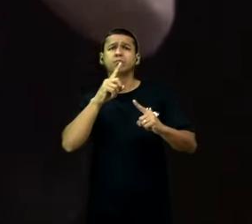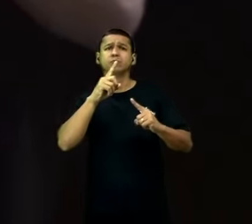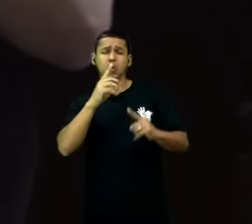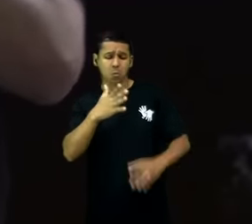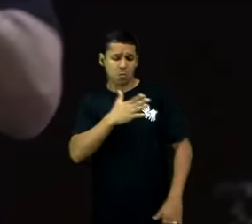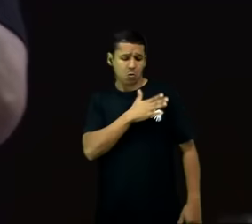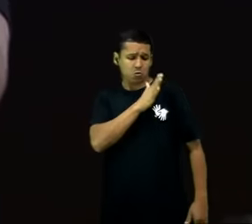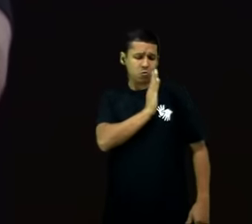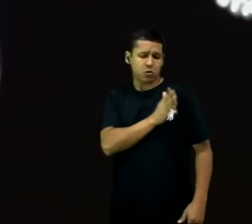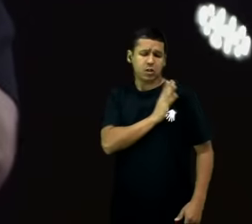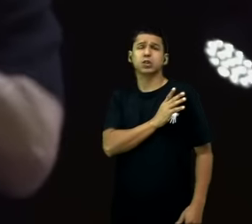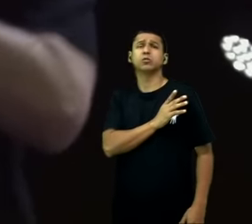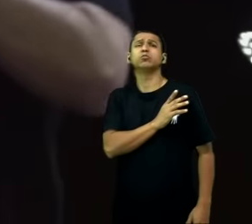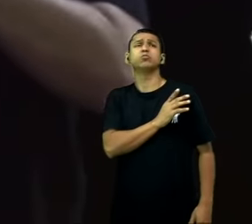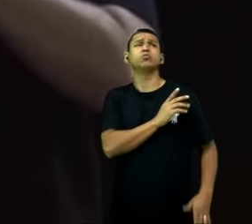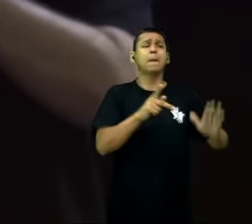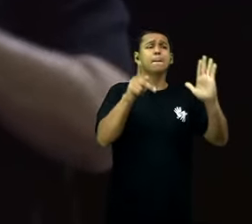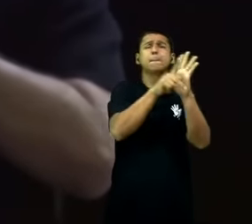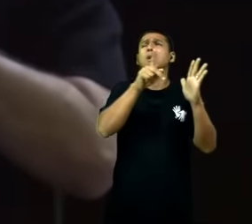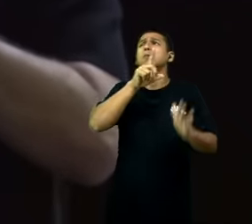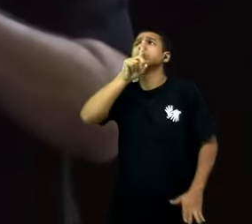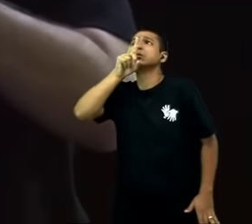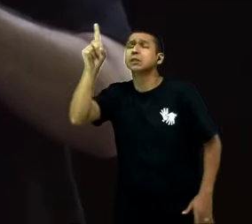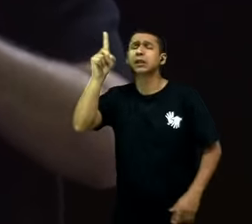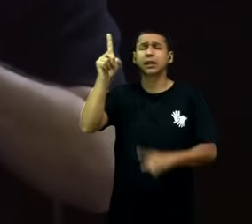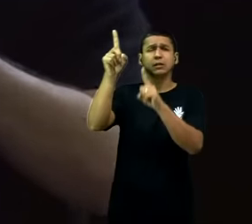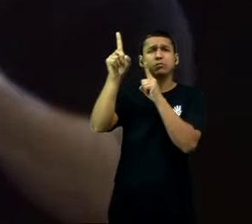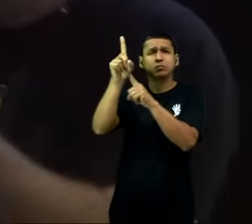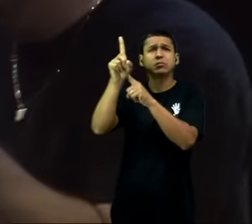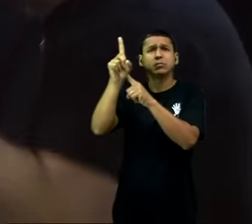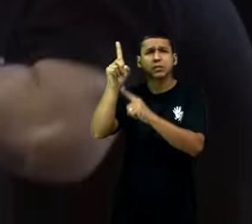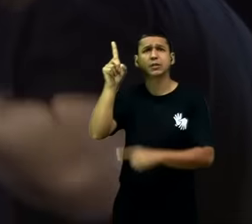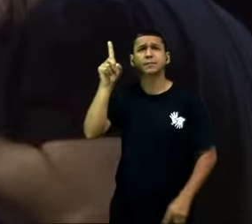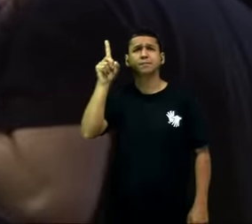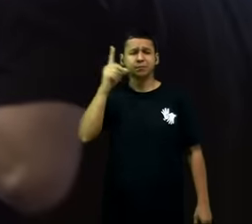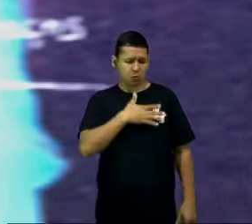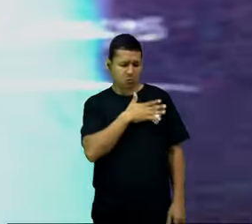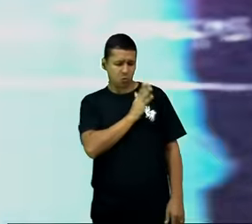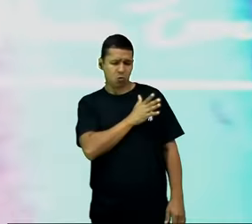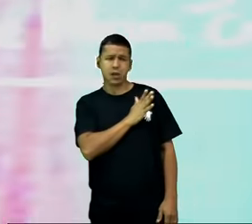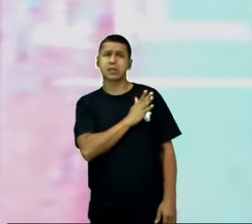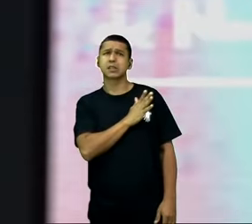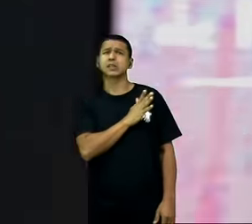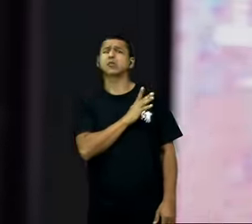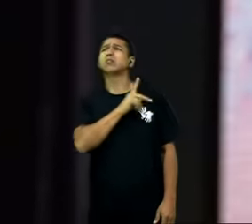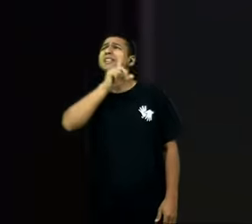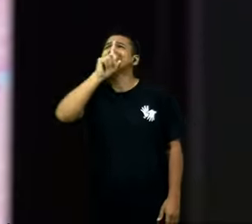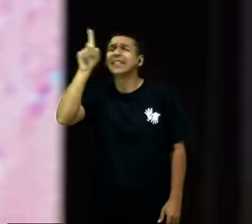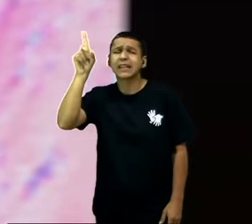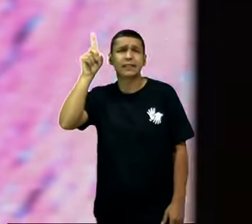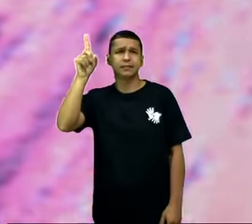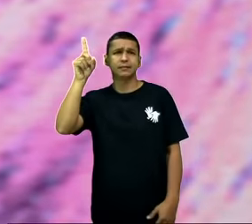dono. Meu coração é de alguém, não é de algo, é de alguém, é de Jesus. Meu coração é dele.